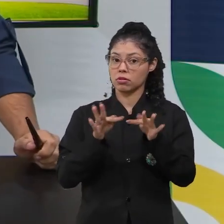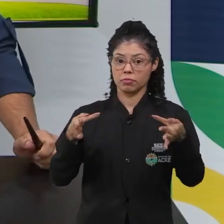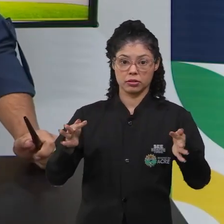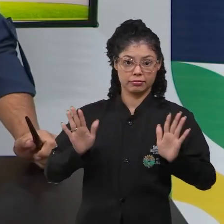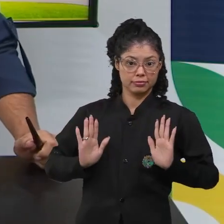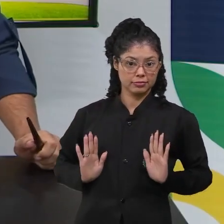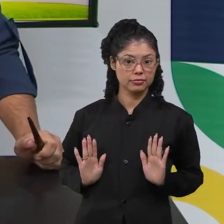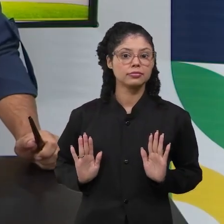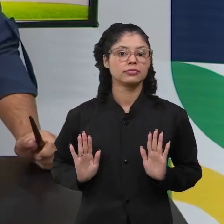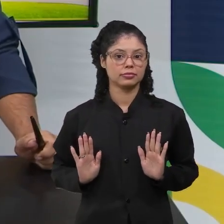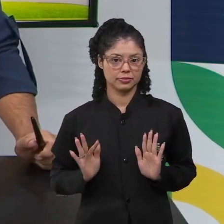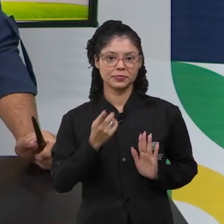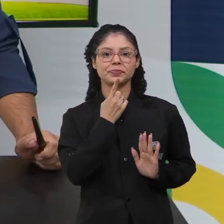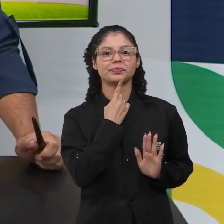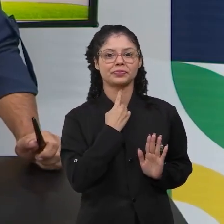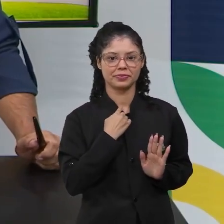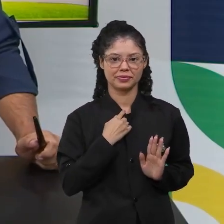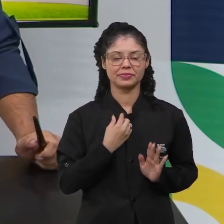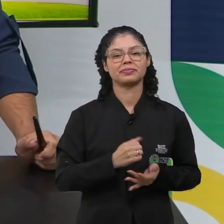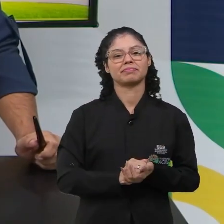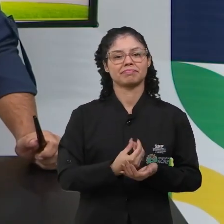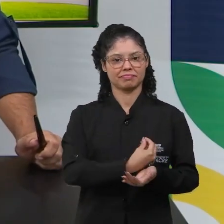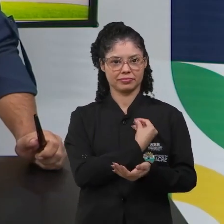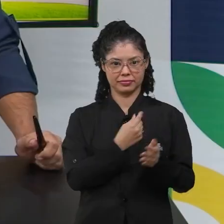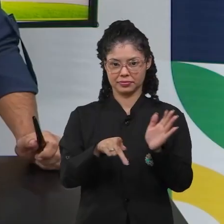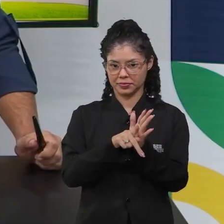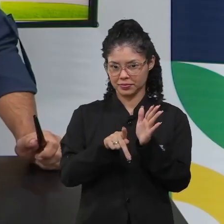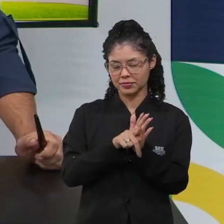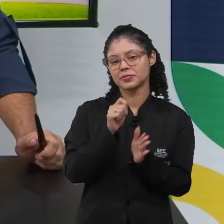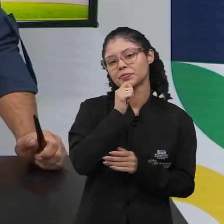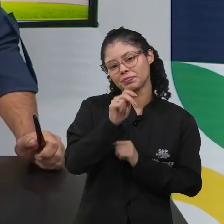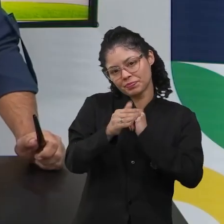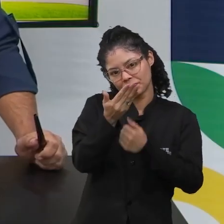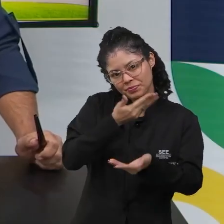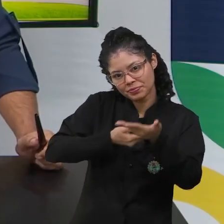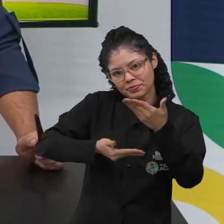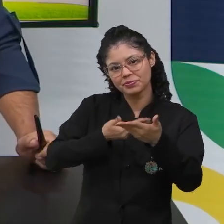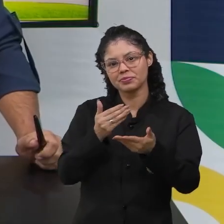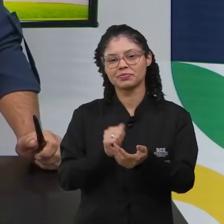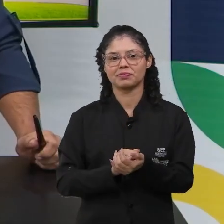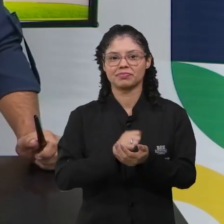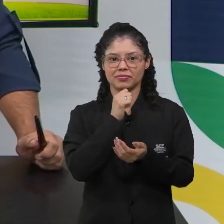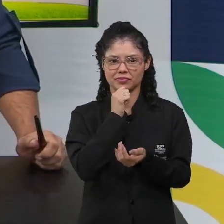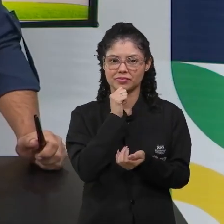simplesmente a vontade de vivenciar, participar, interagir, e são